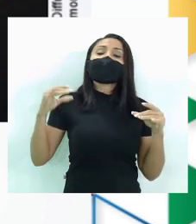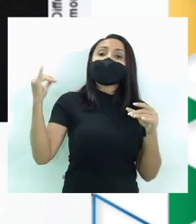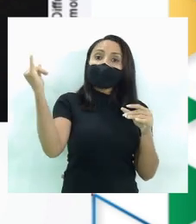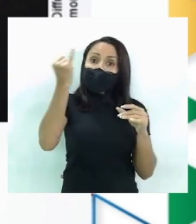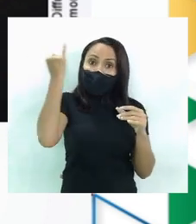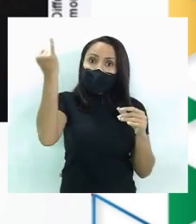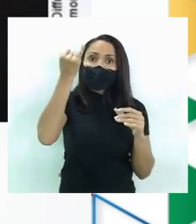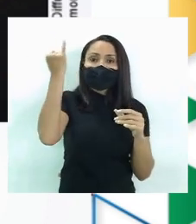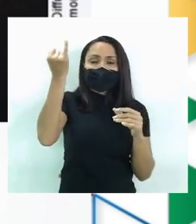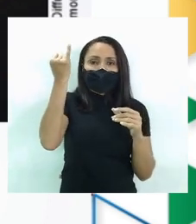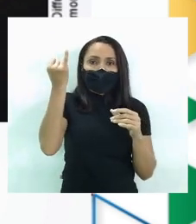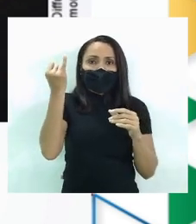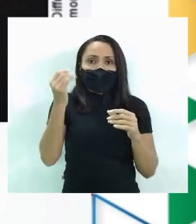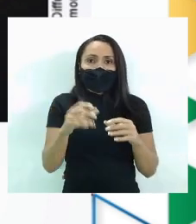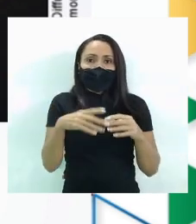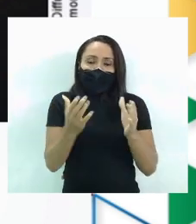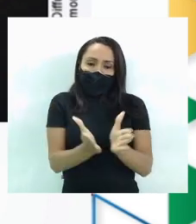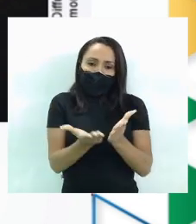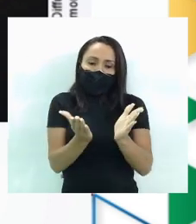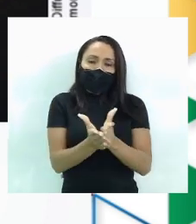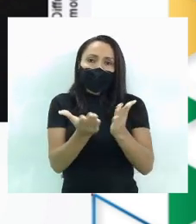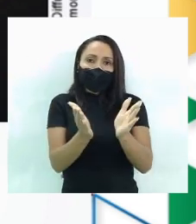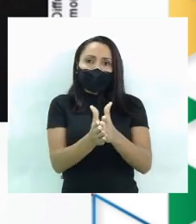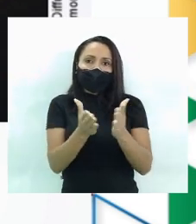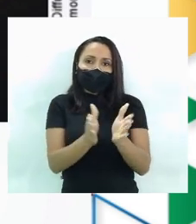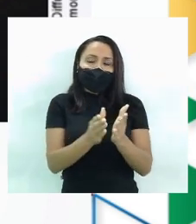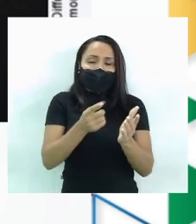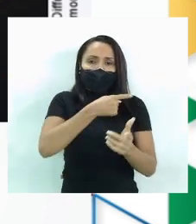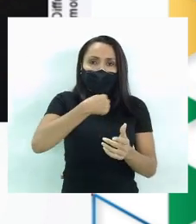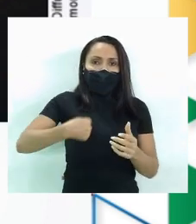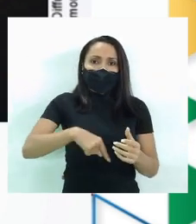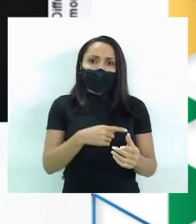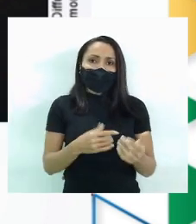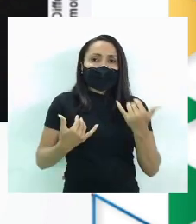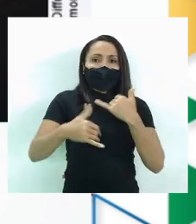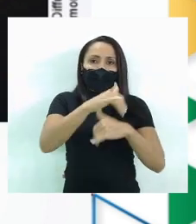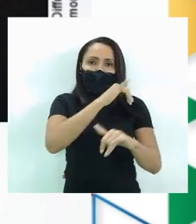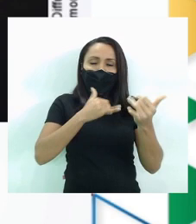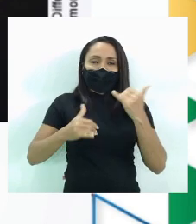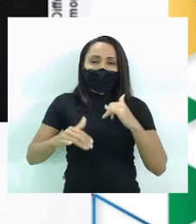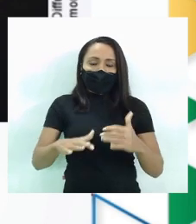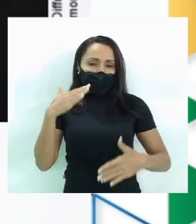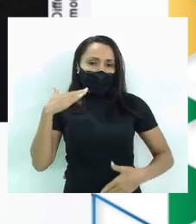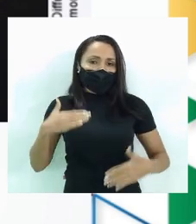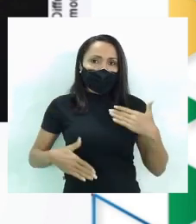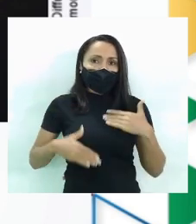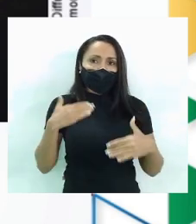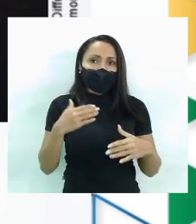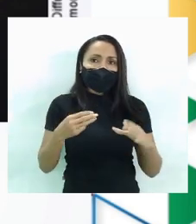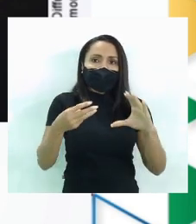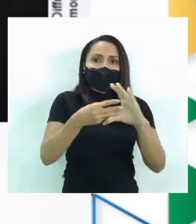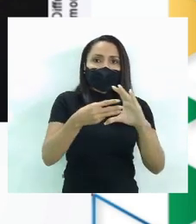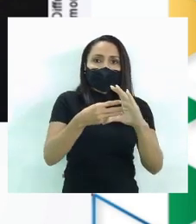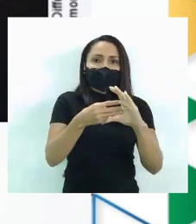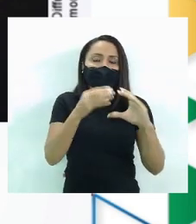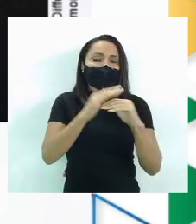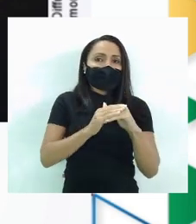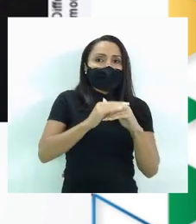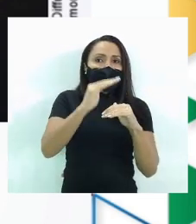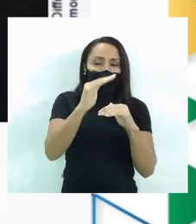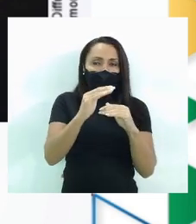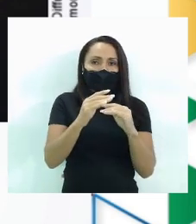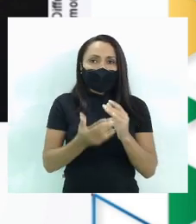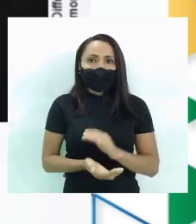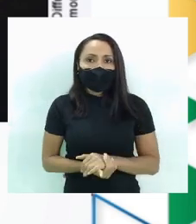importantes, que eles estimulam o metabolismo energético, aumentando a taxa de respiração celular. Já o excesso desses hormônios causa